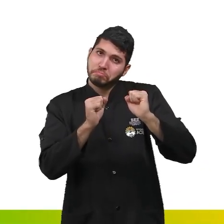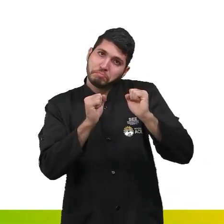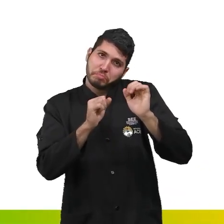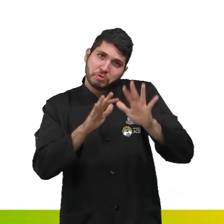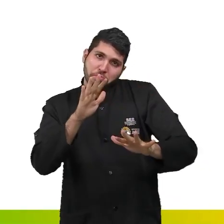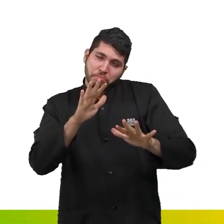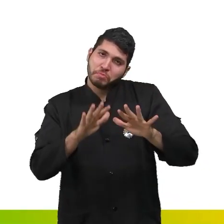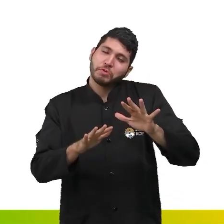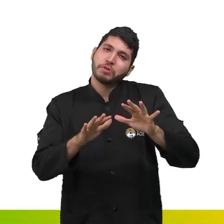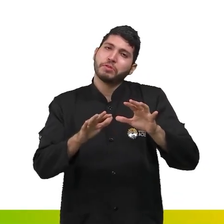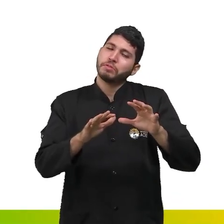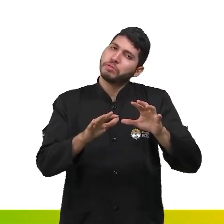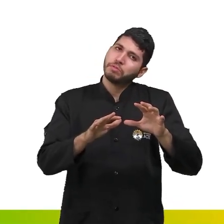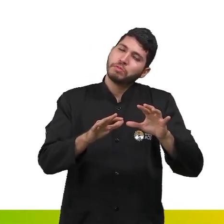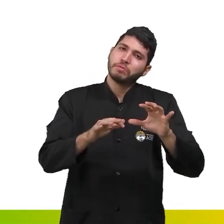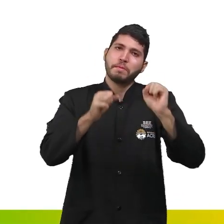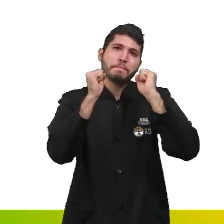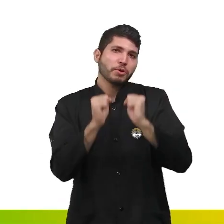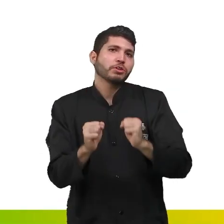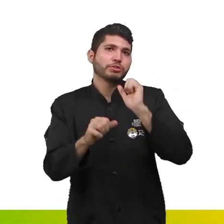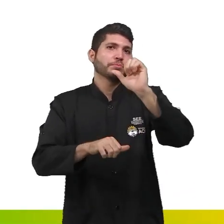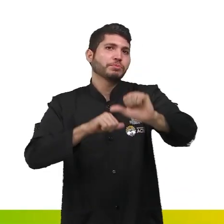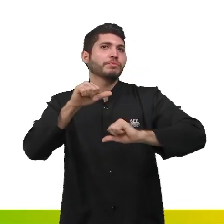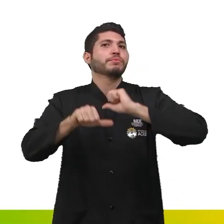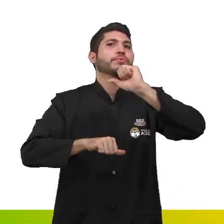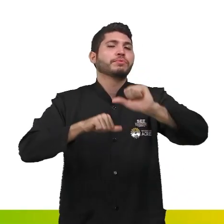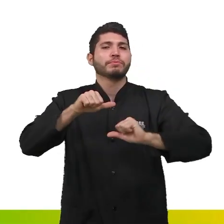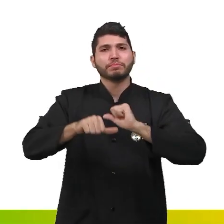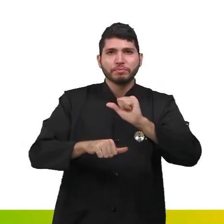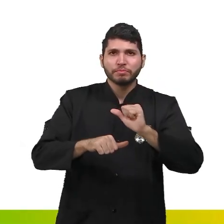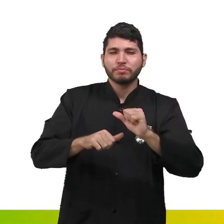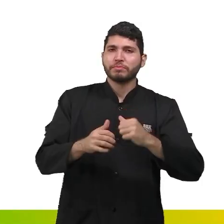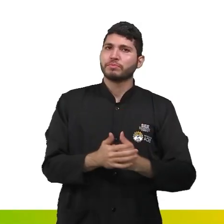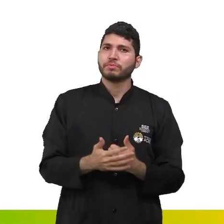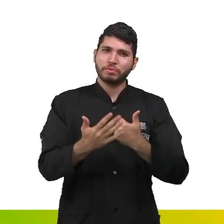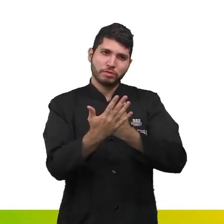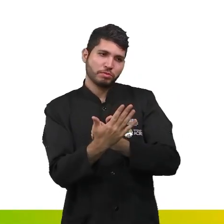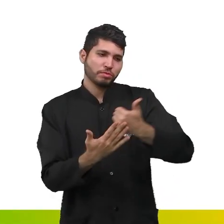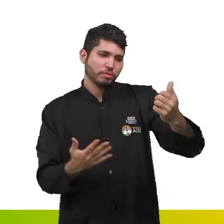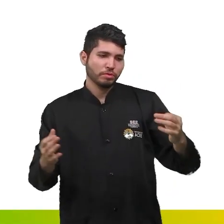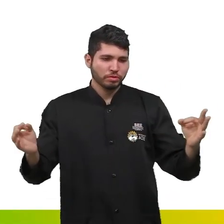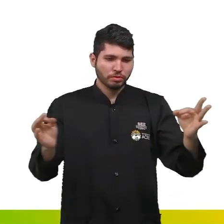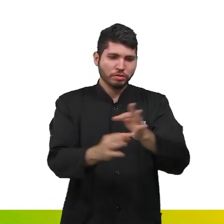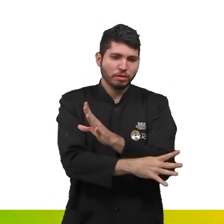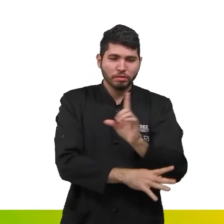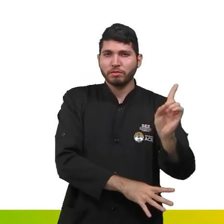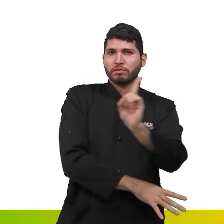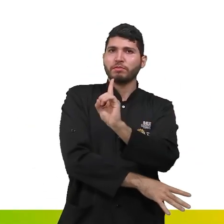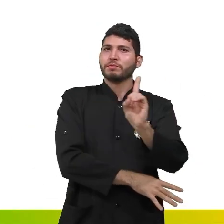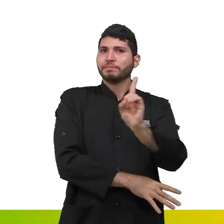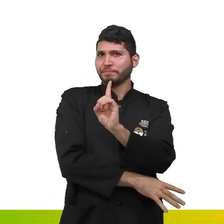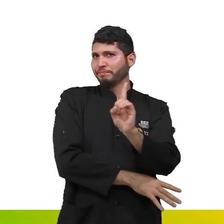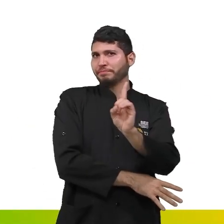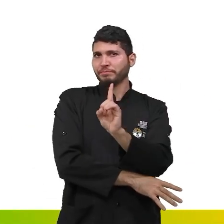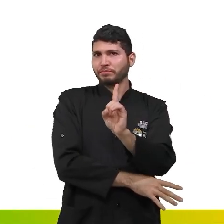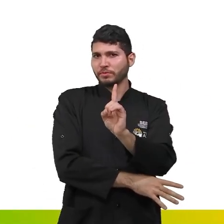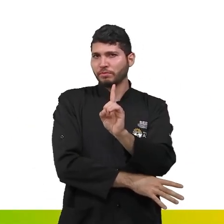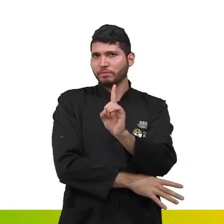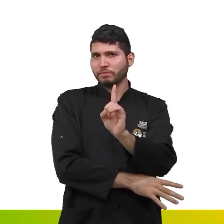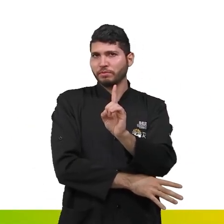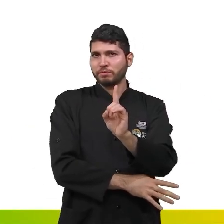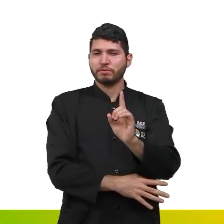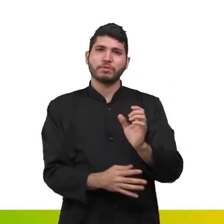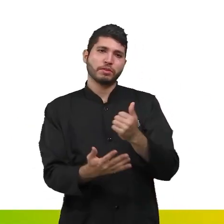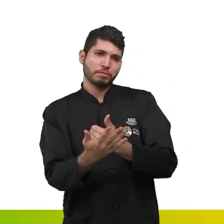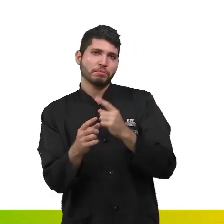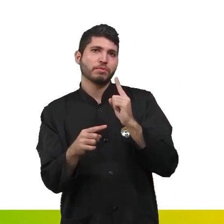Então, geralmente se usa ações habituais com ações não terminadas. Por isso que você coloca no terminadas, porque ela